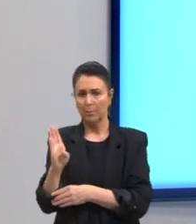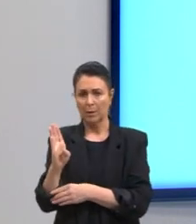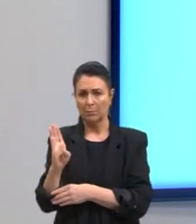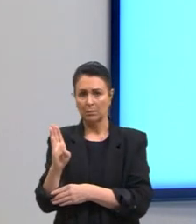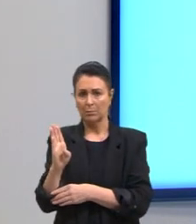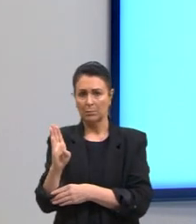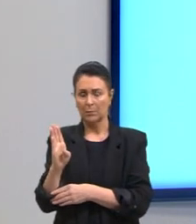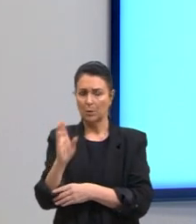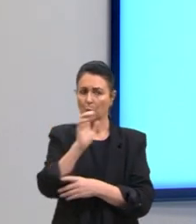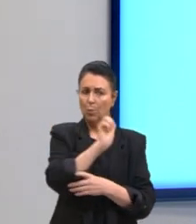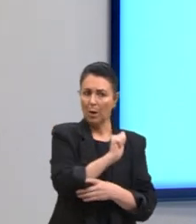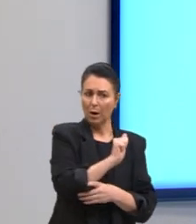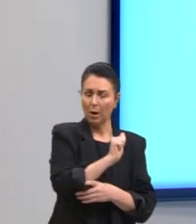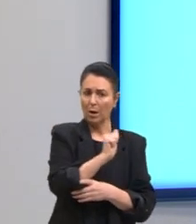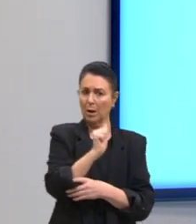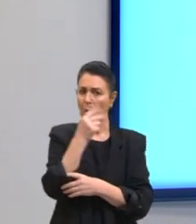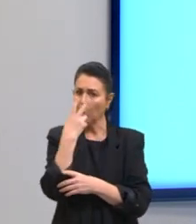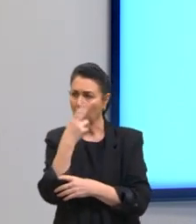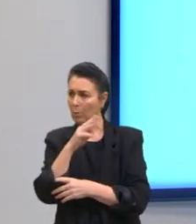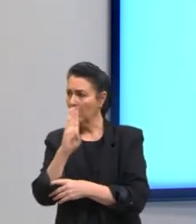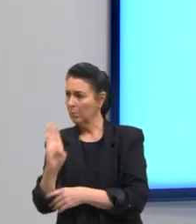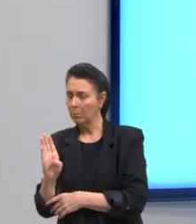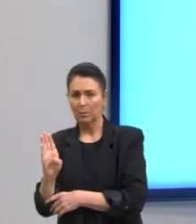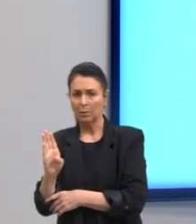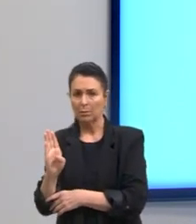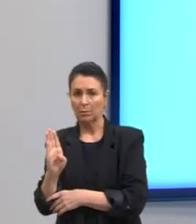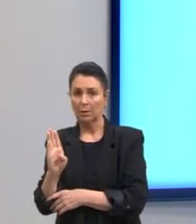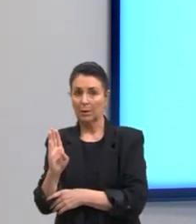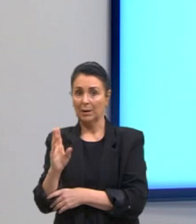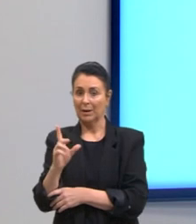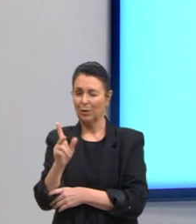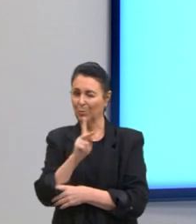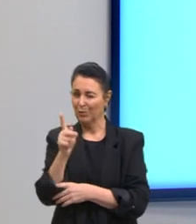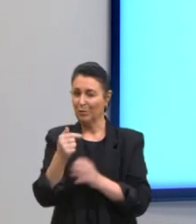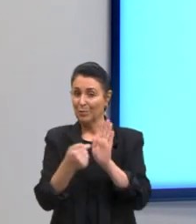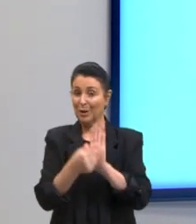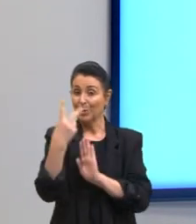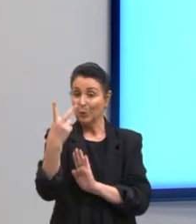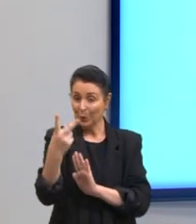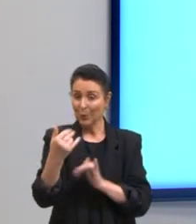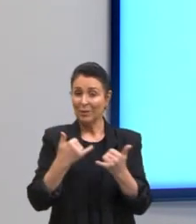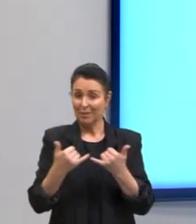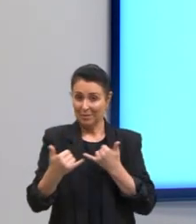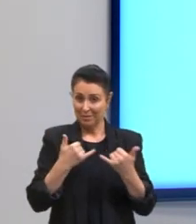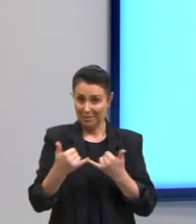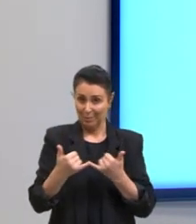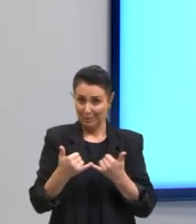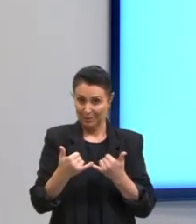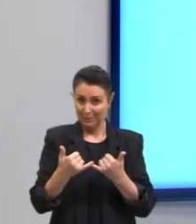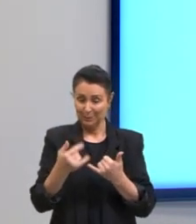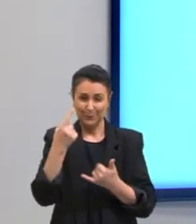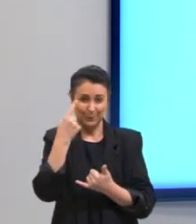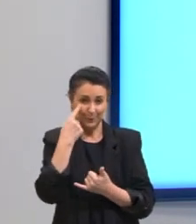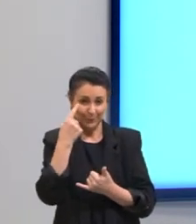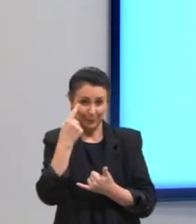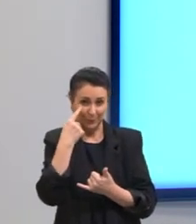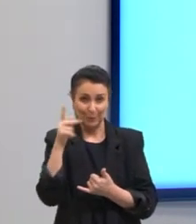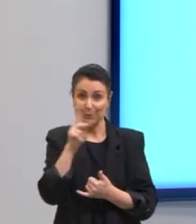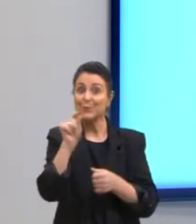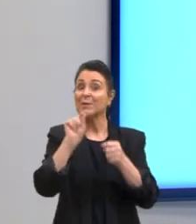a B. E ali nós temos dois exemplos onde, e aqui eu vou voltar aqui para o quadro então para fazer aquele exemplo